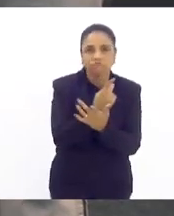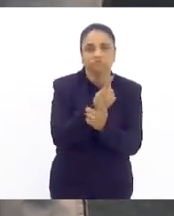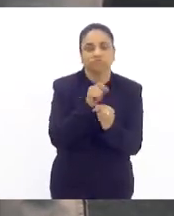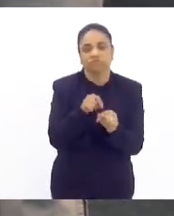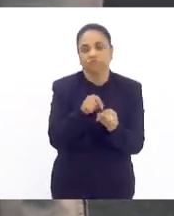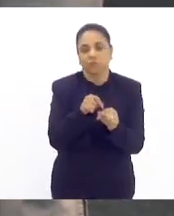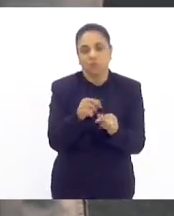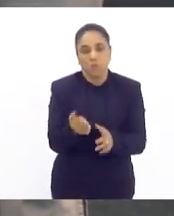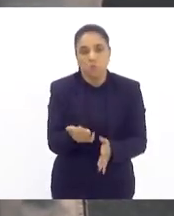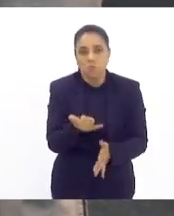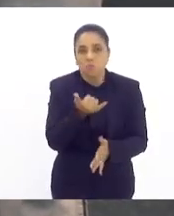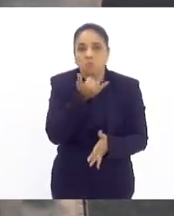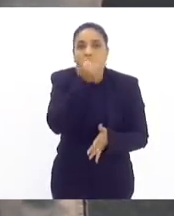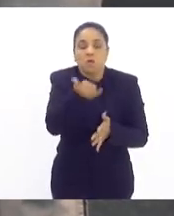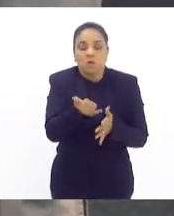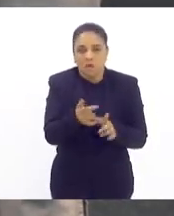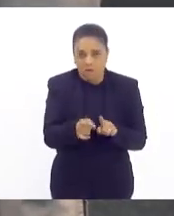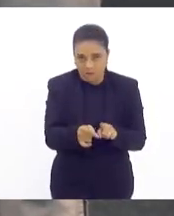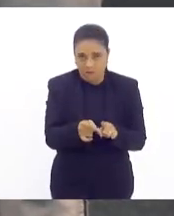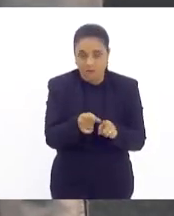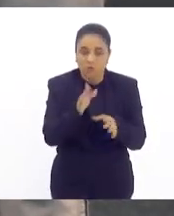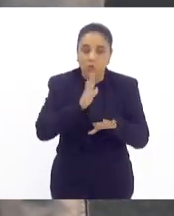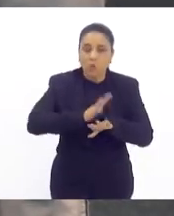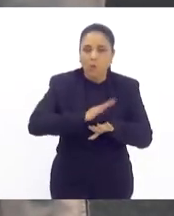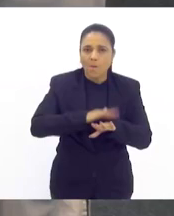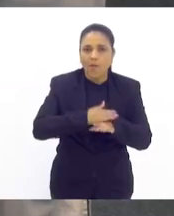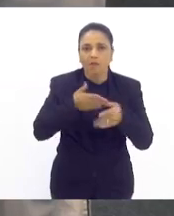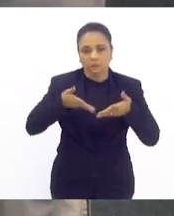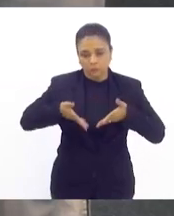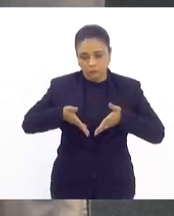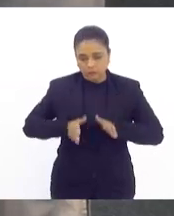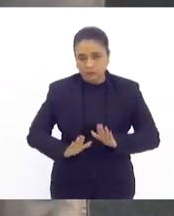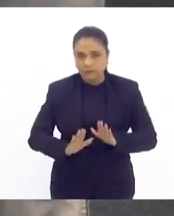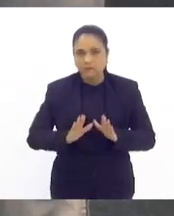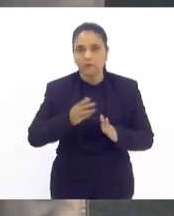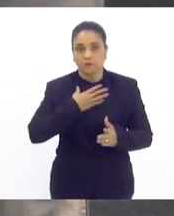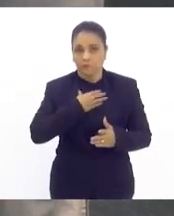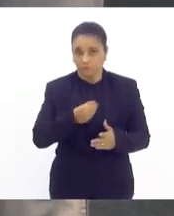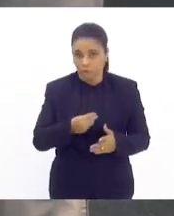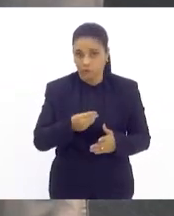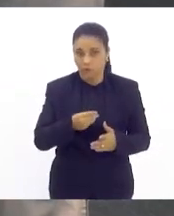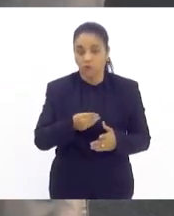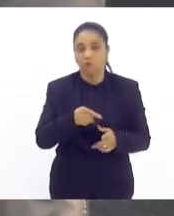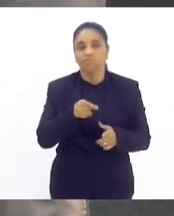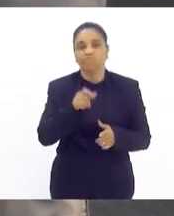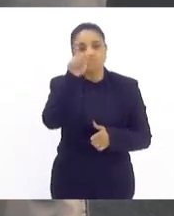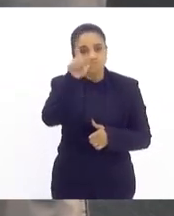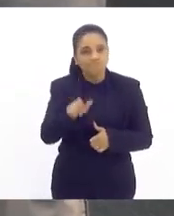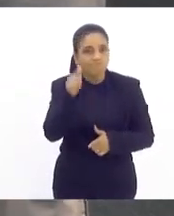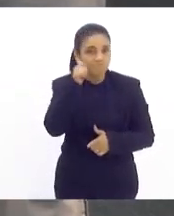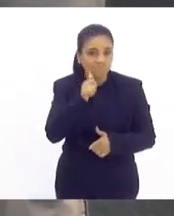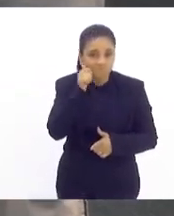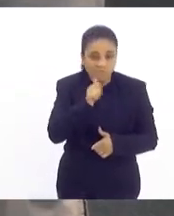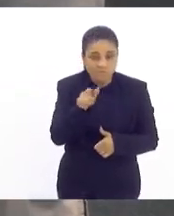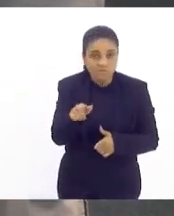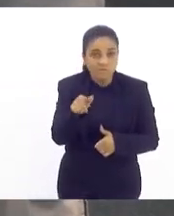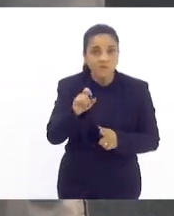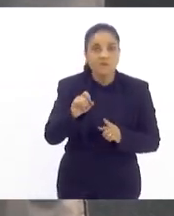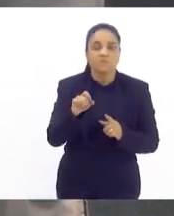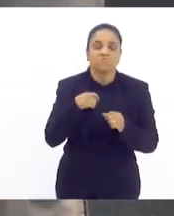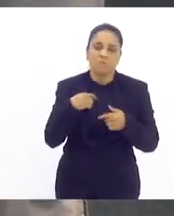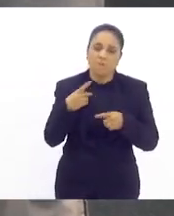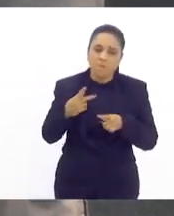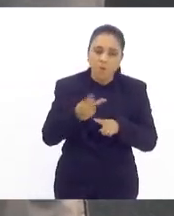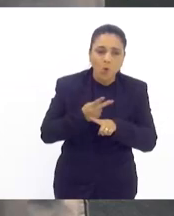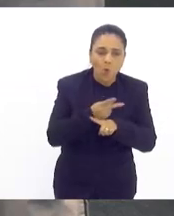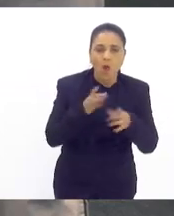esperado né para aquele momento tão específico para essa mulher que tá dando à luz que ela possa recorrer a essas comissões para um melhor atendimento